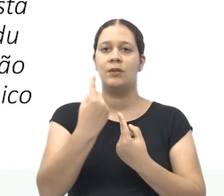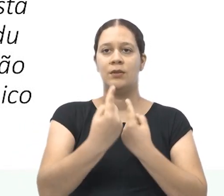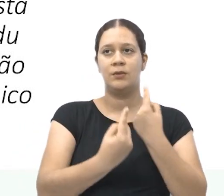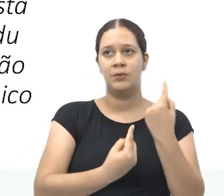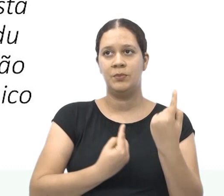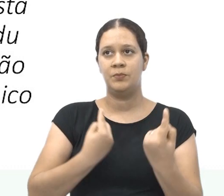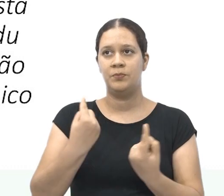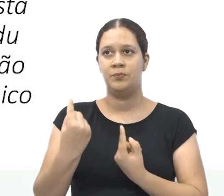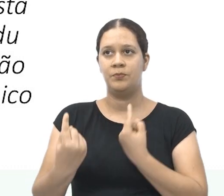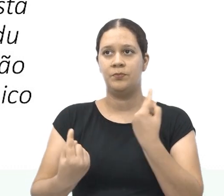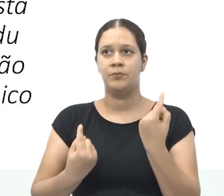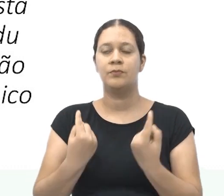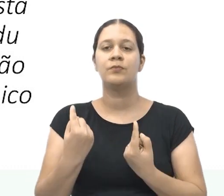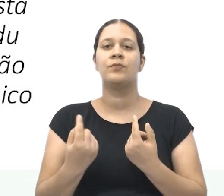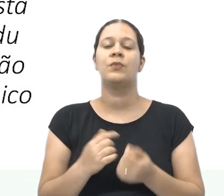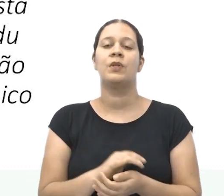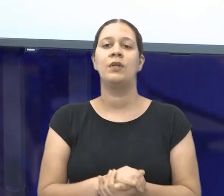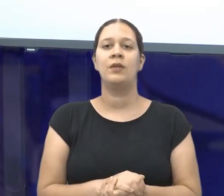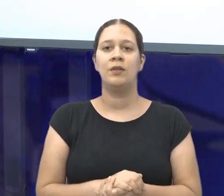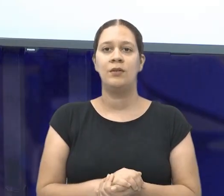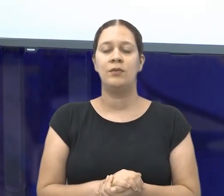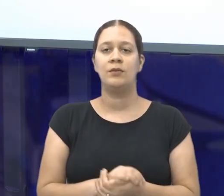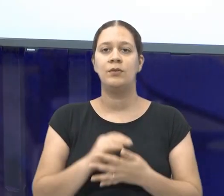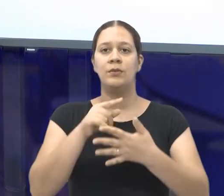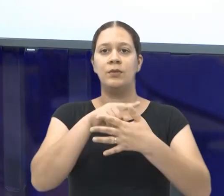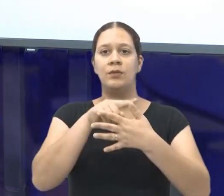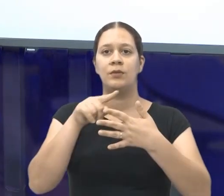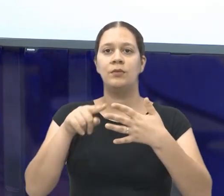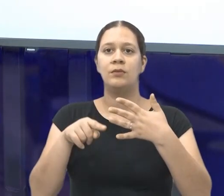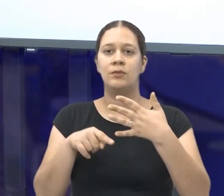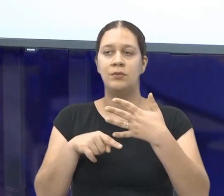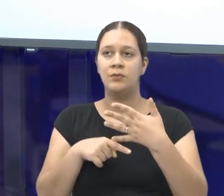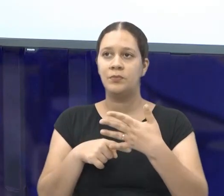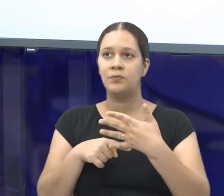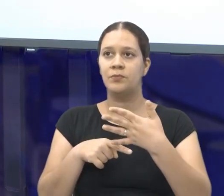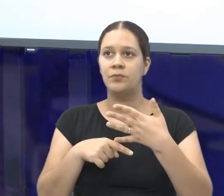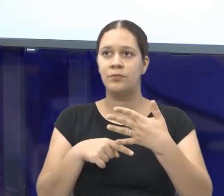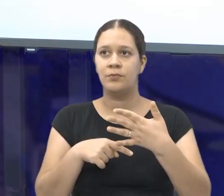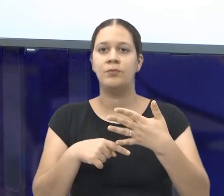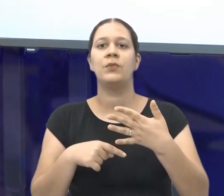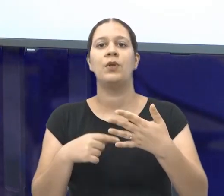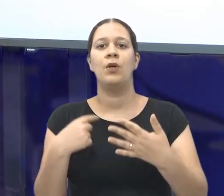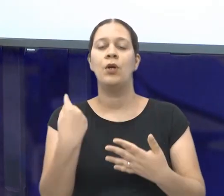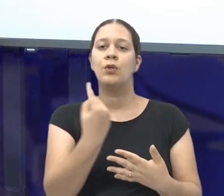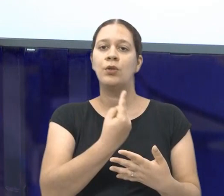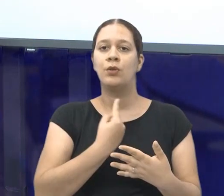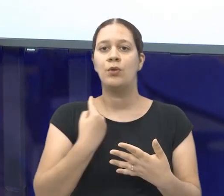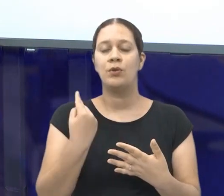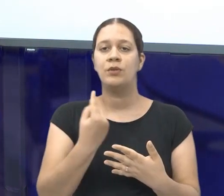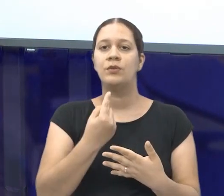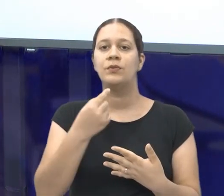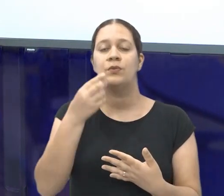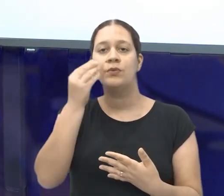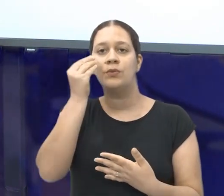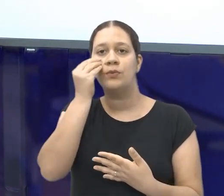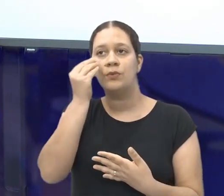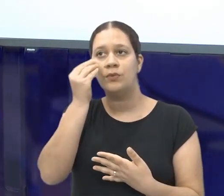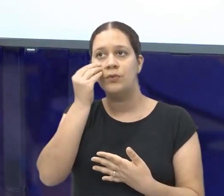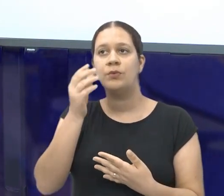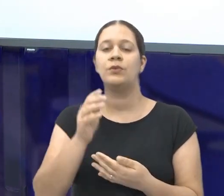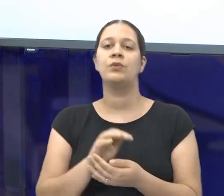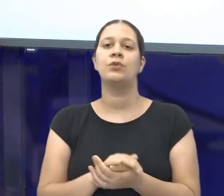de cada tradição religiosa. Aqui talvez não foi mais difícil, né? O desafio não foi tão grande, porque nós vimos